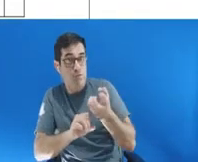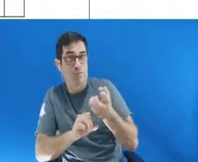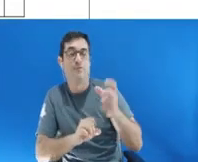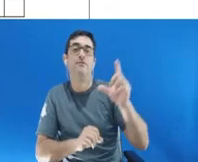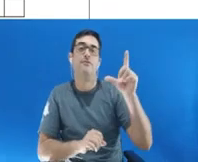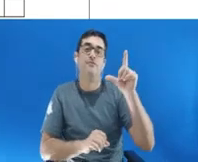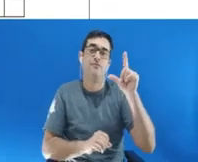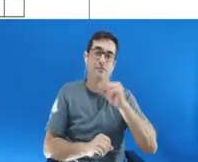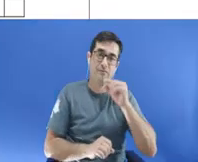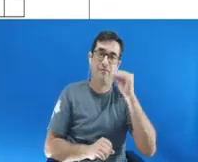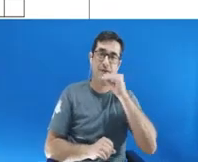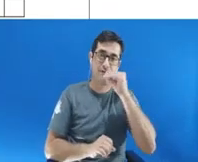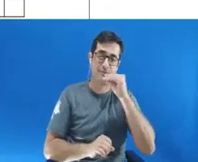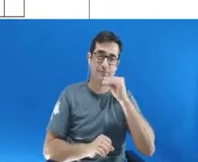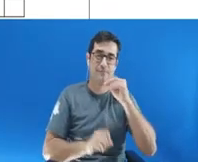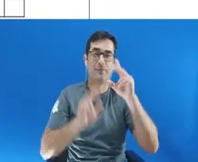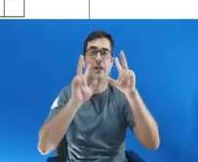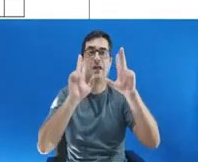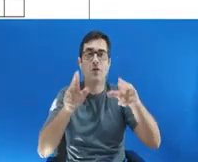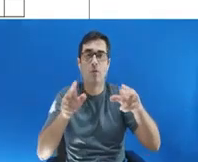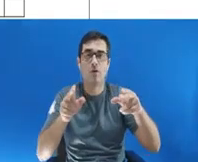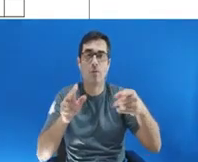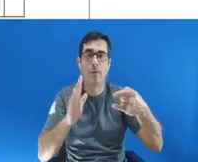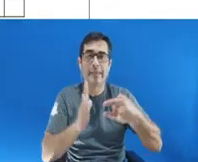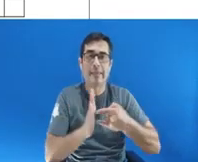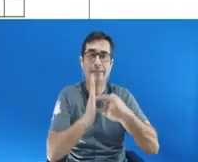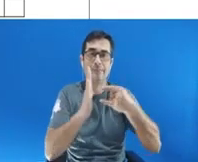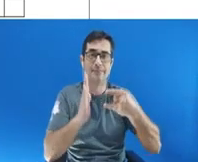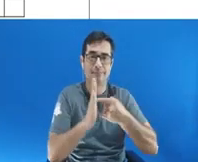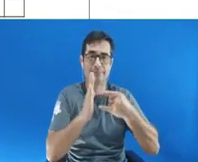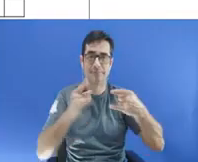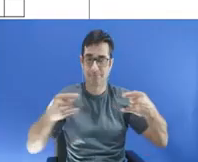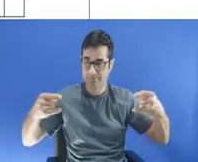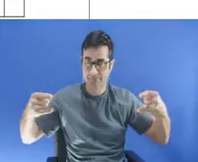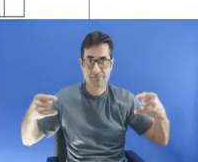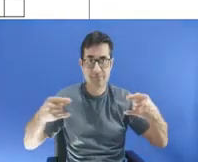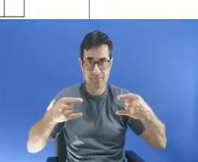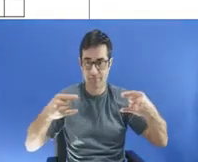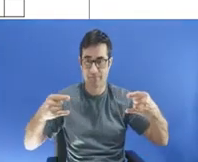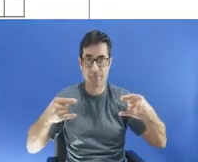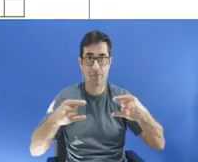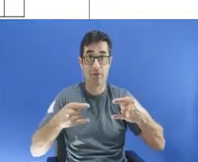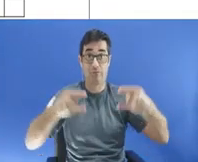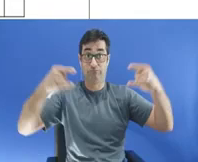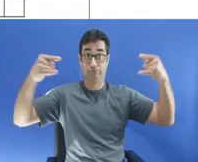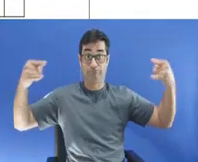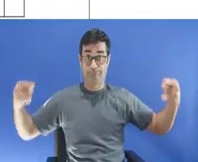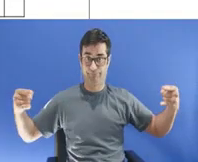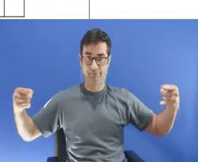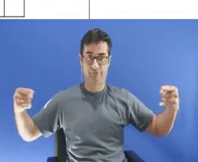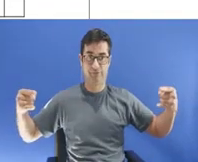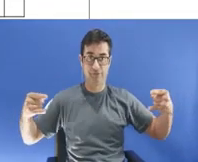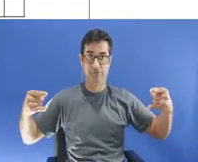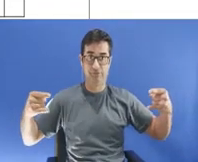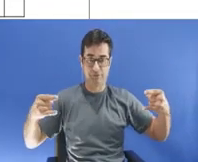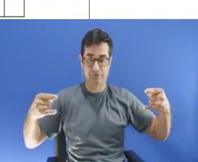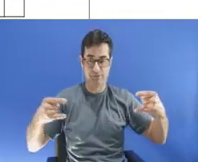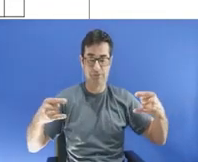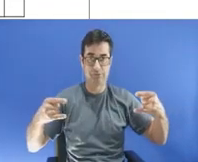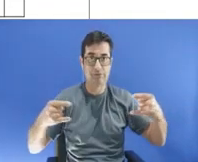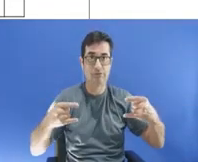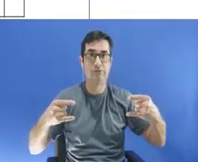eu aproximar, eu vou sentir uma maior, até que vai chegar um ponto que eu já nem consigo segurar e os dois ímãs vão se